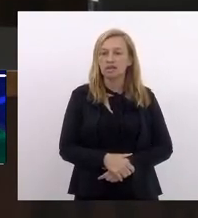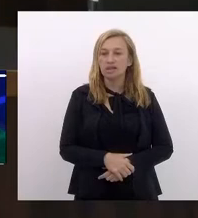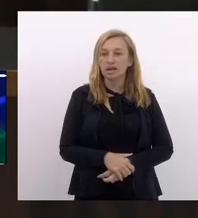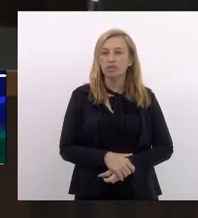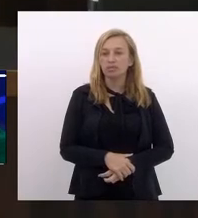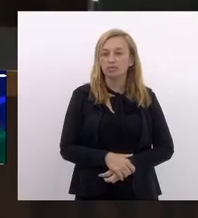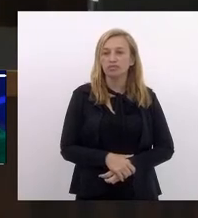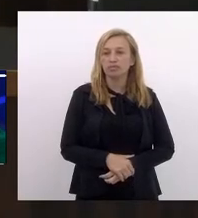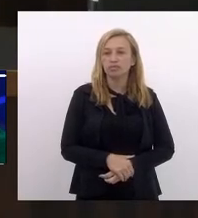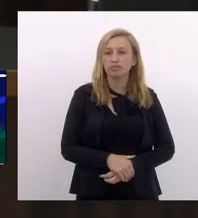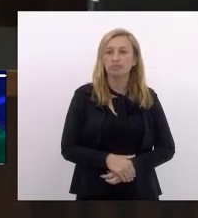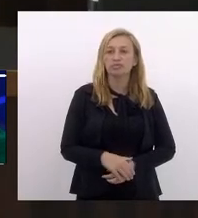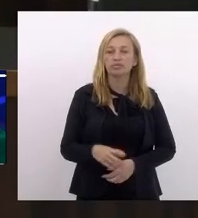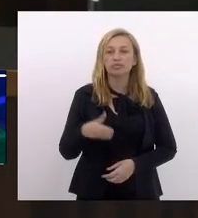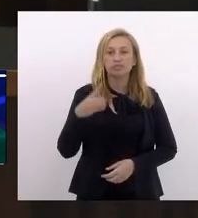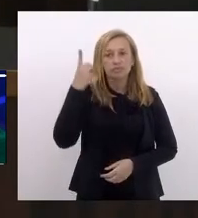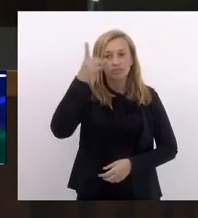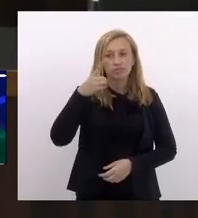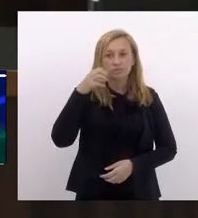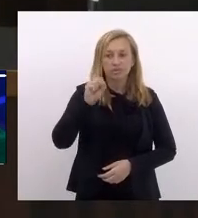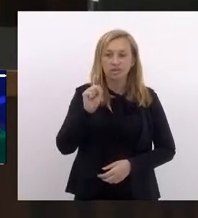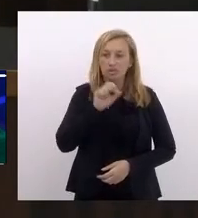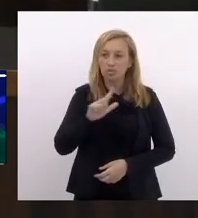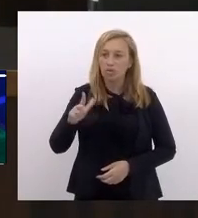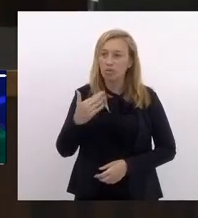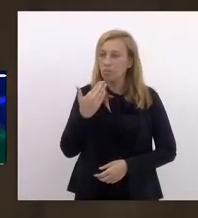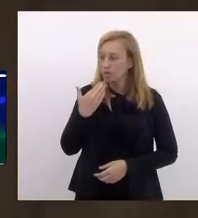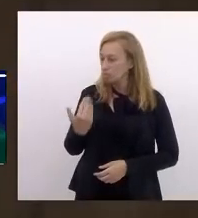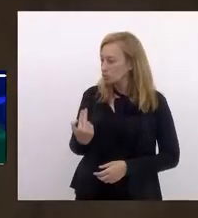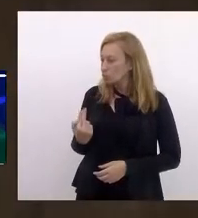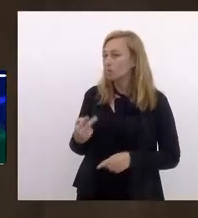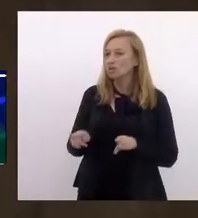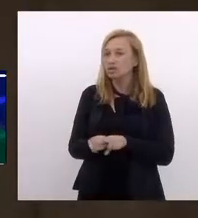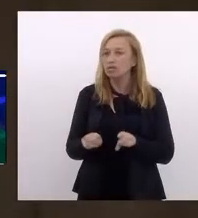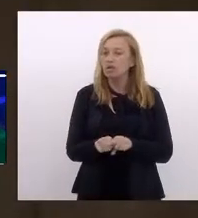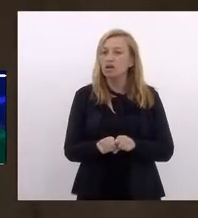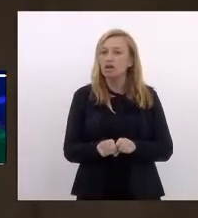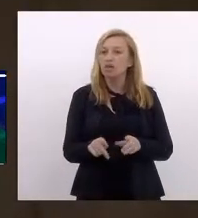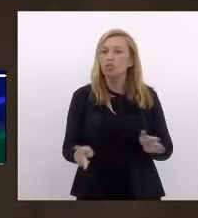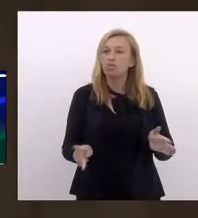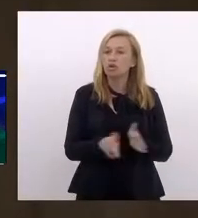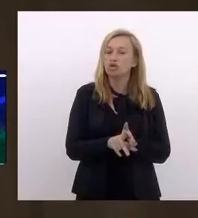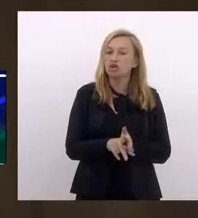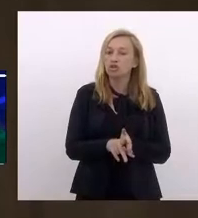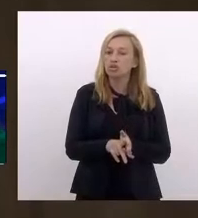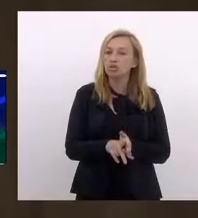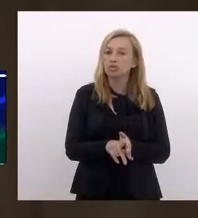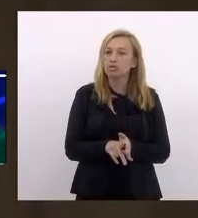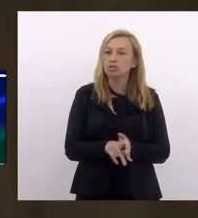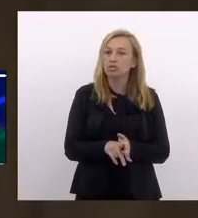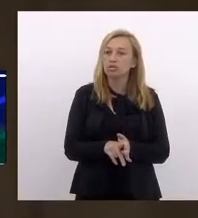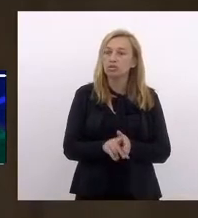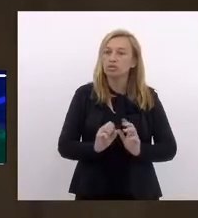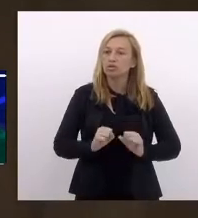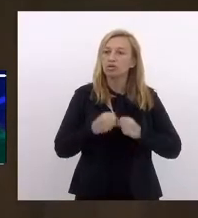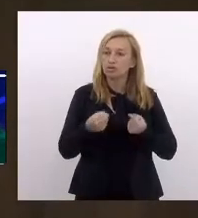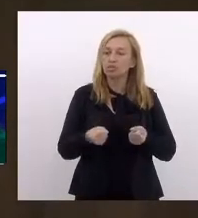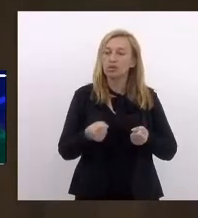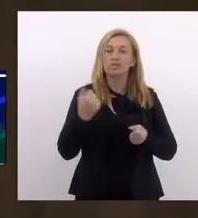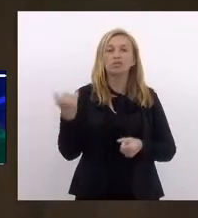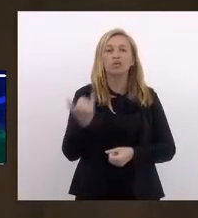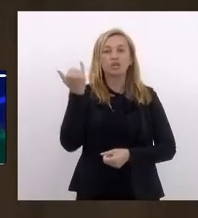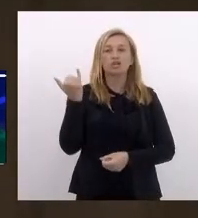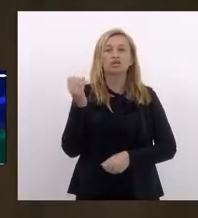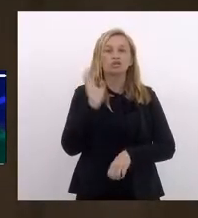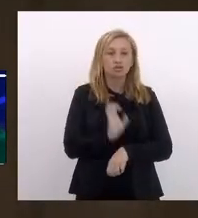deputado Samuel. Tia Ju, eu abro também com a autoria, porque aqui esse é um projeto para uma força muito importante aqui